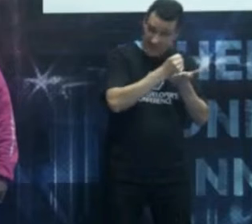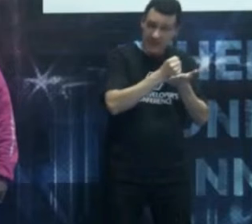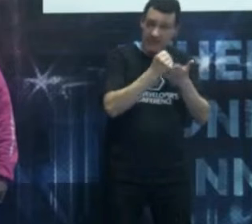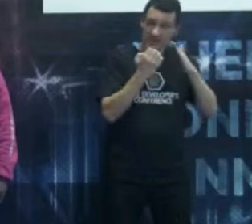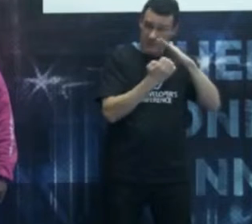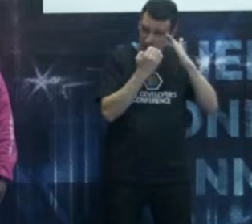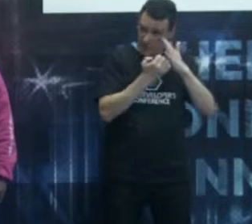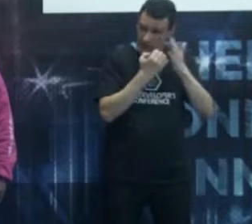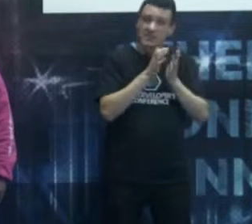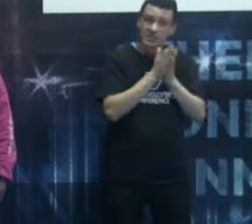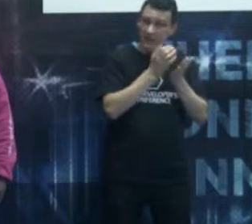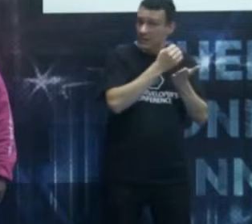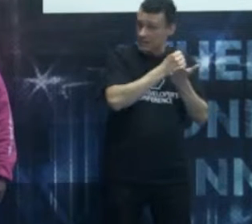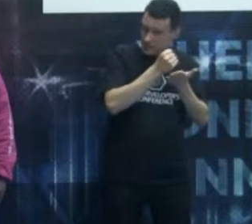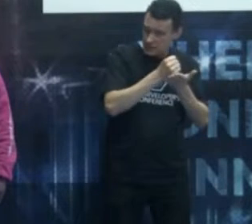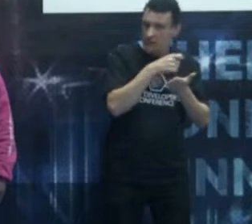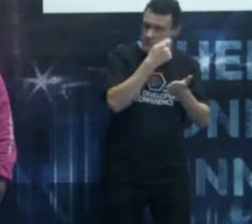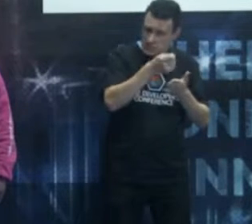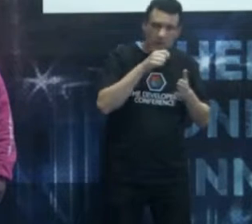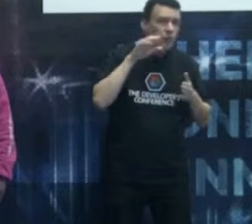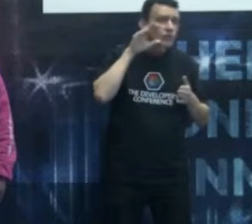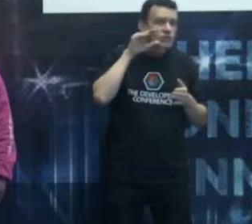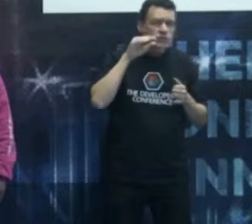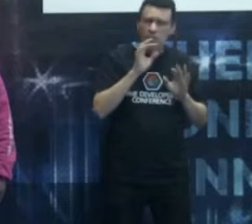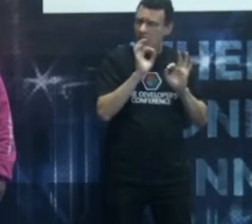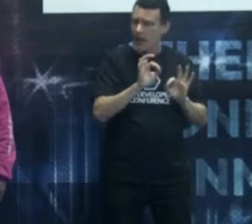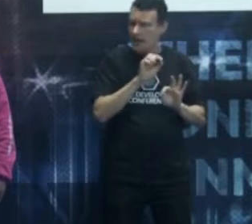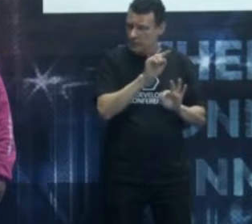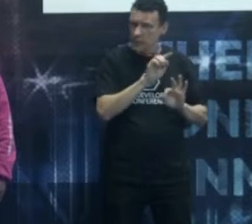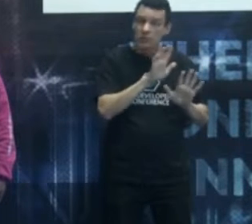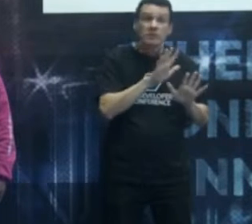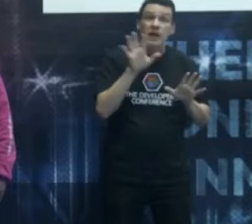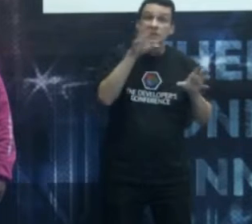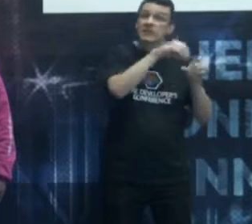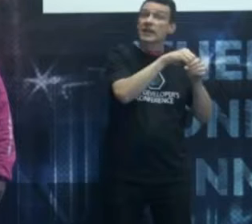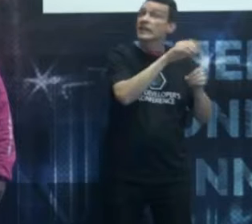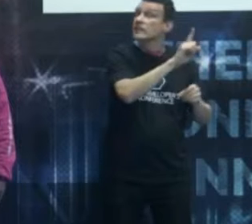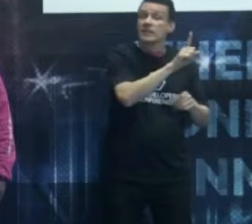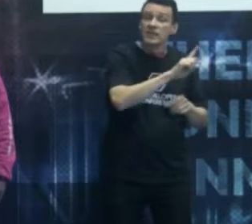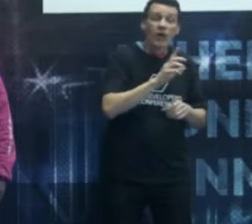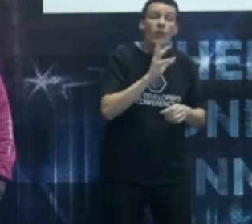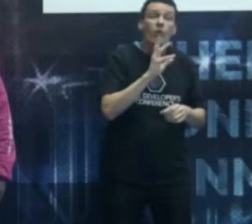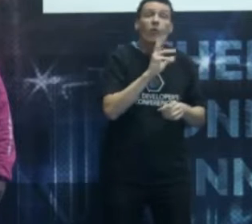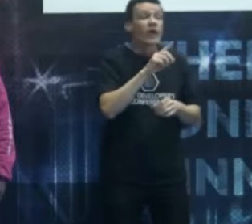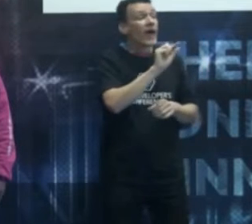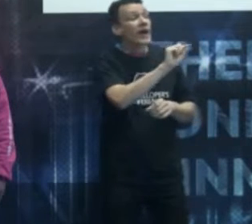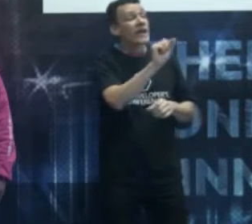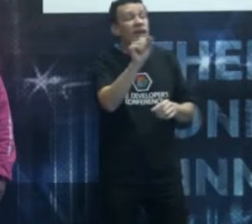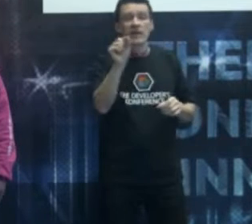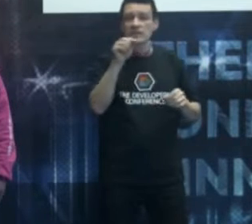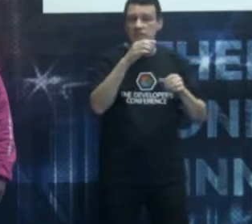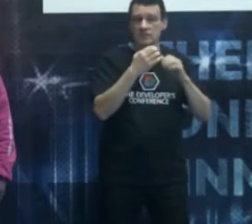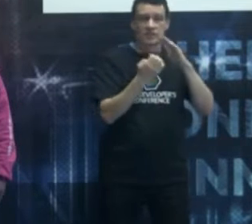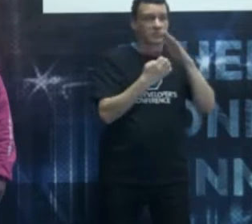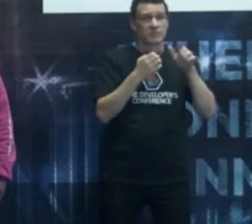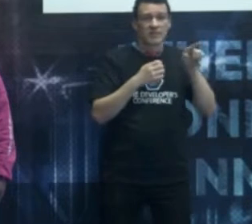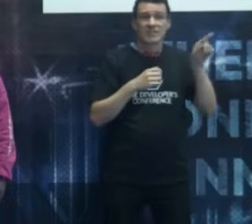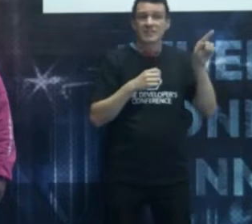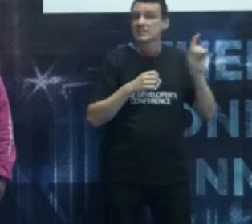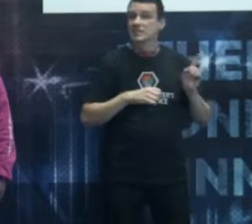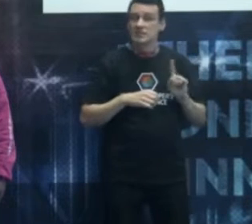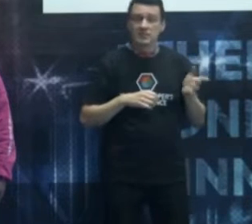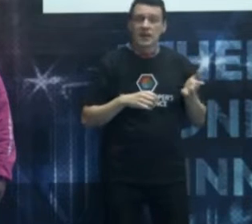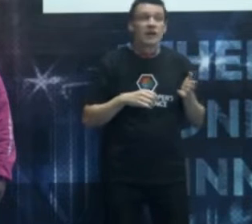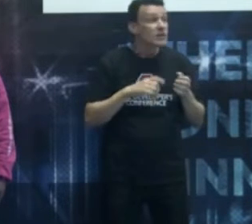lista de colaboradores, mas a pessoa não está dentro da empresa, sequer conhece quem é presidente, quem é o líder dele, quem